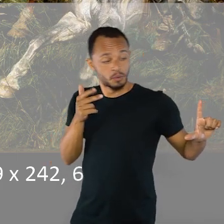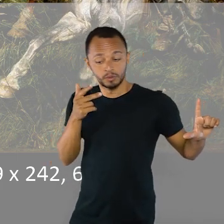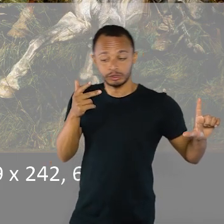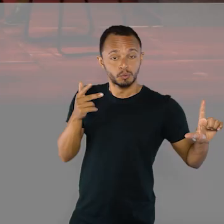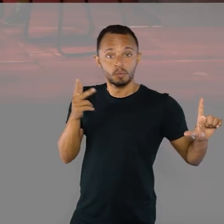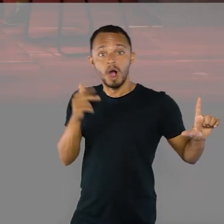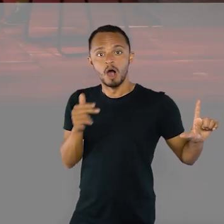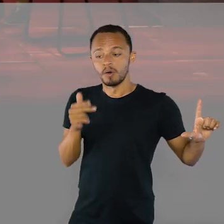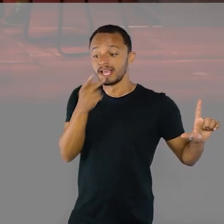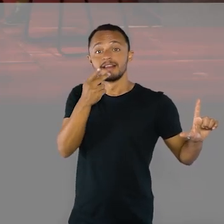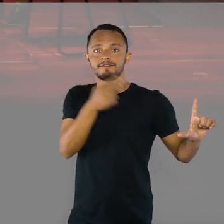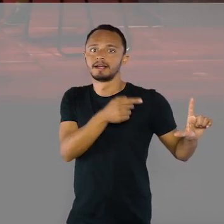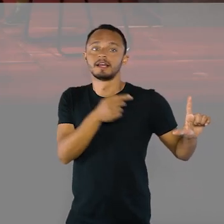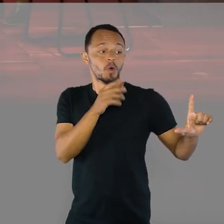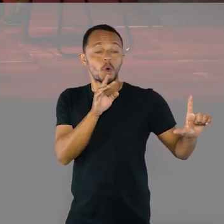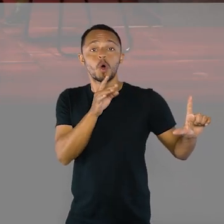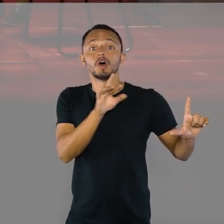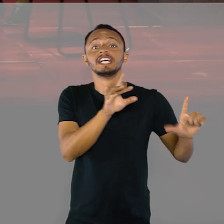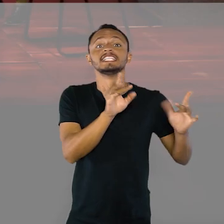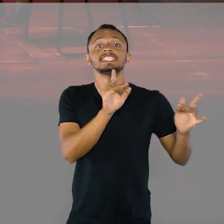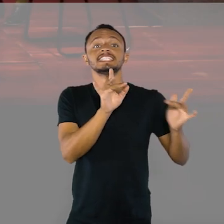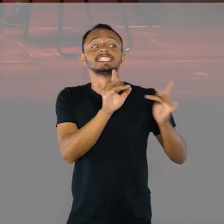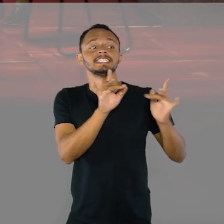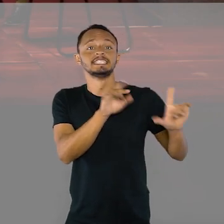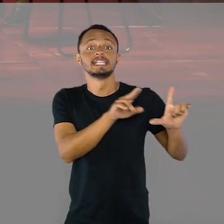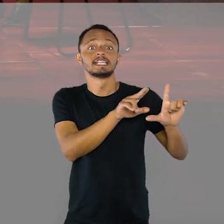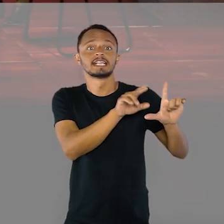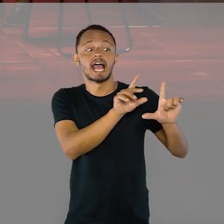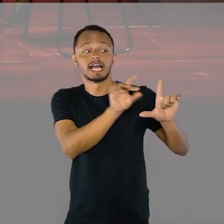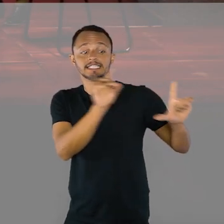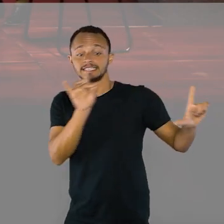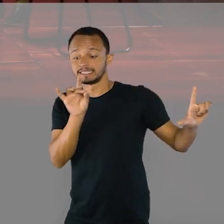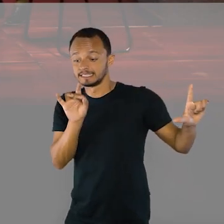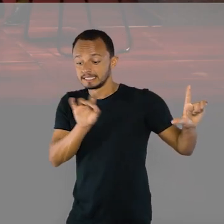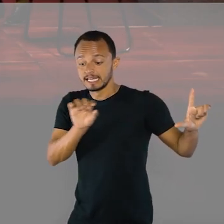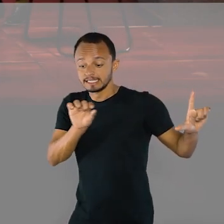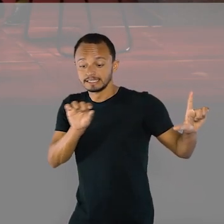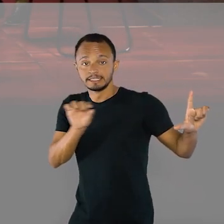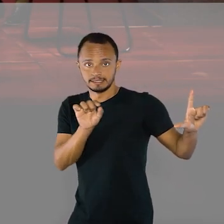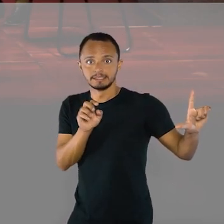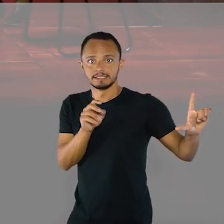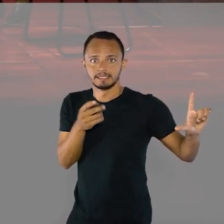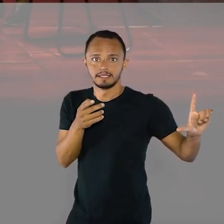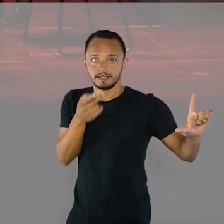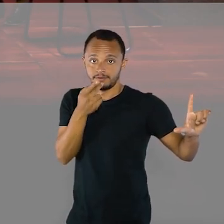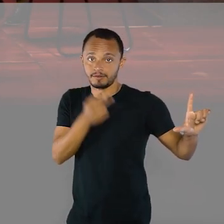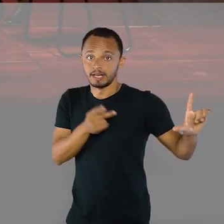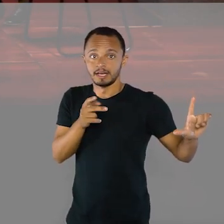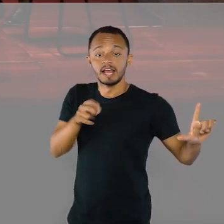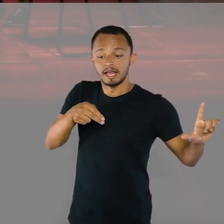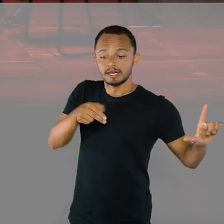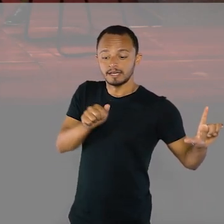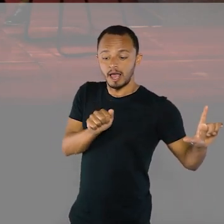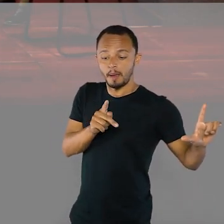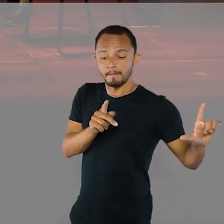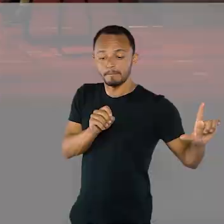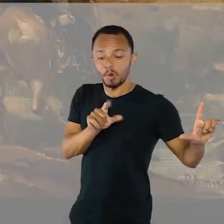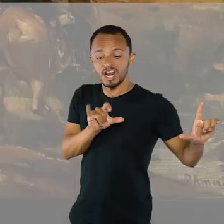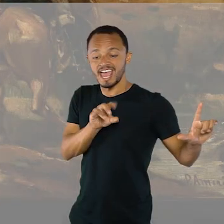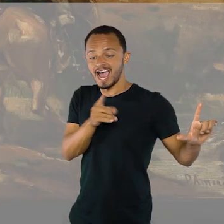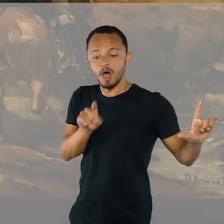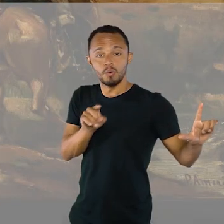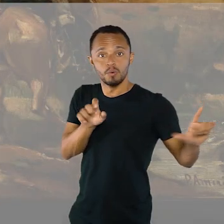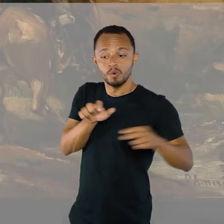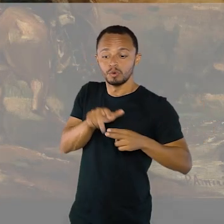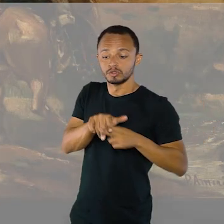essa tela do Meissonier, por sua vez, homenageia Napoleão no seu cavalo branco. Pode virar. E pouca